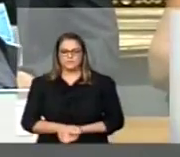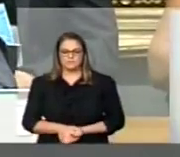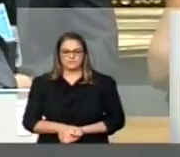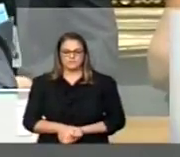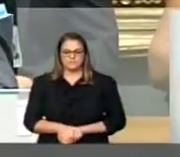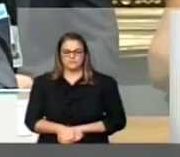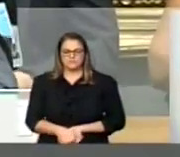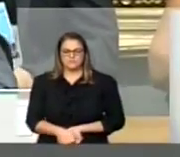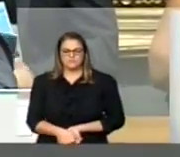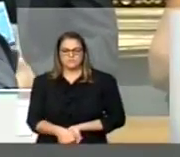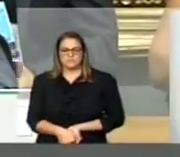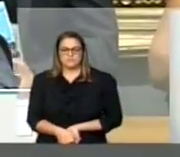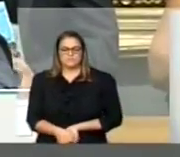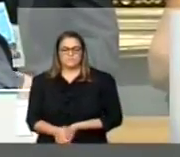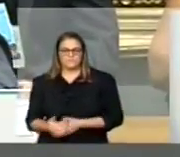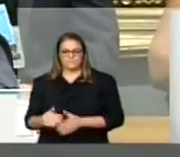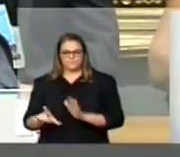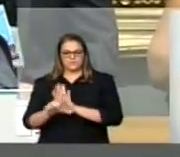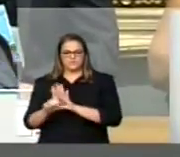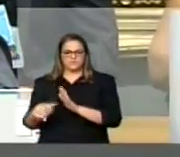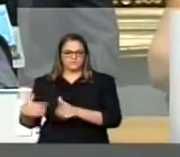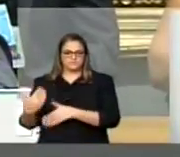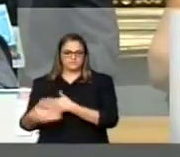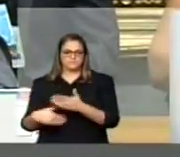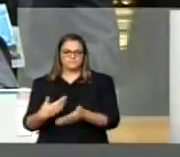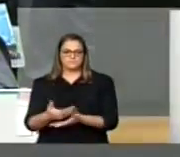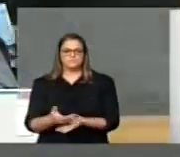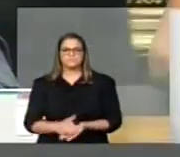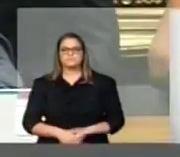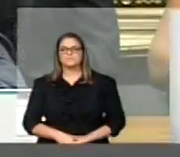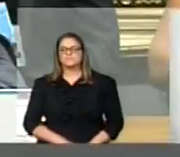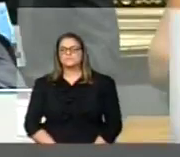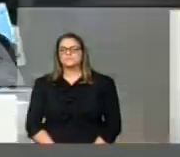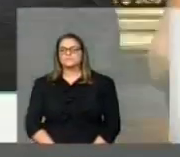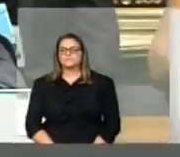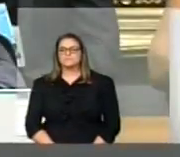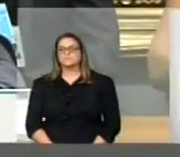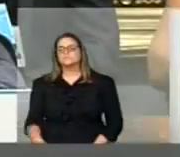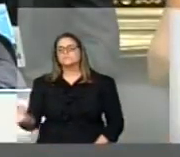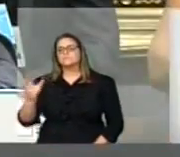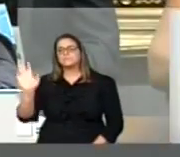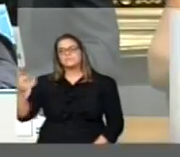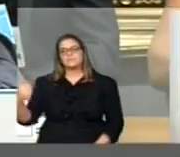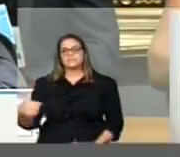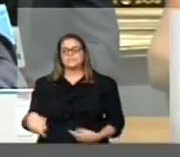projeto de lei ainda em tramitação e sequer aprovado pelo Congresso Nacional.